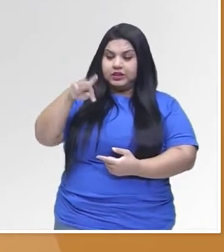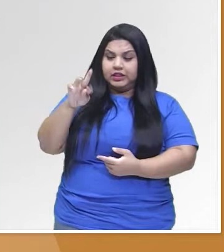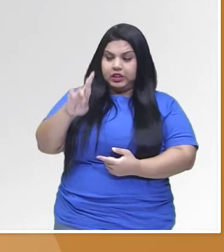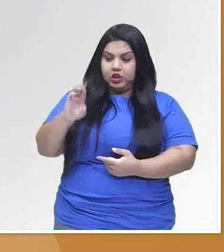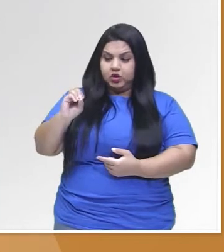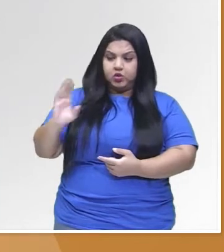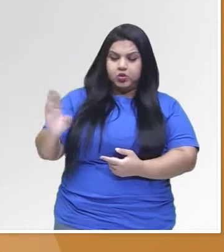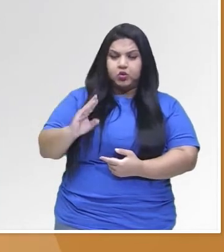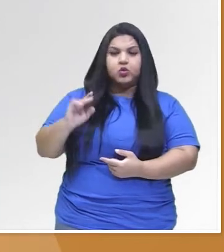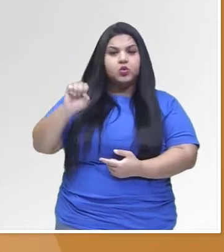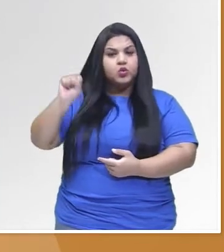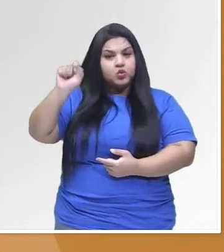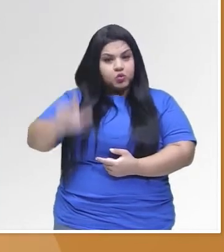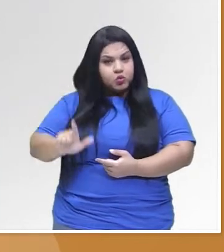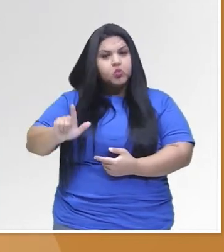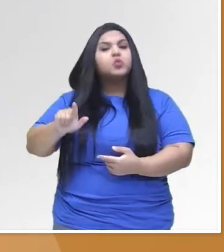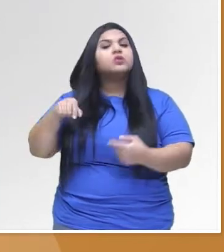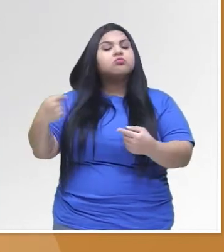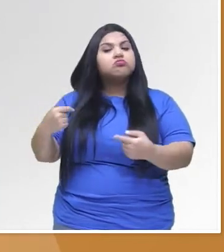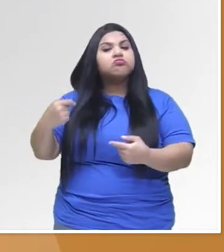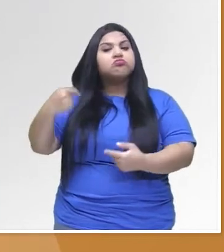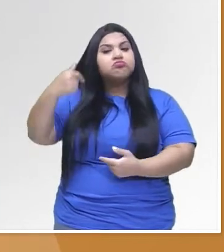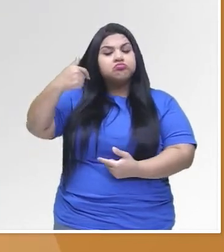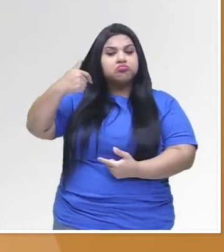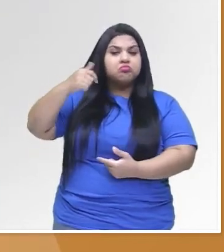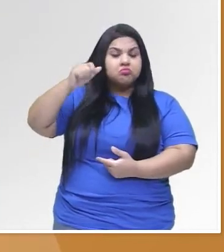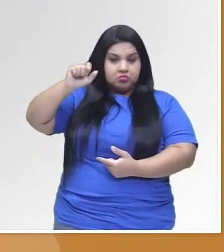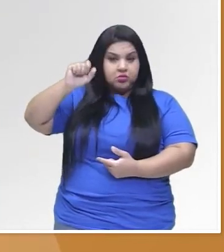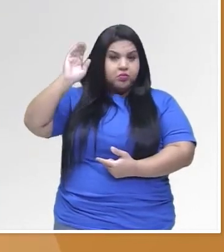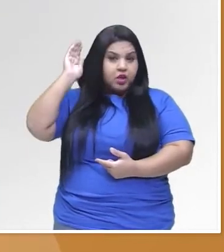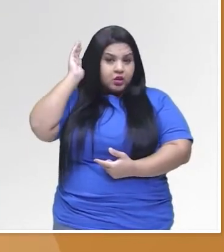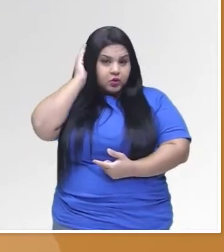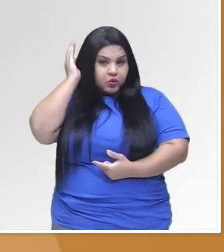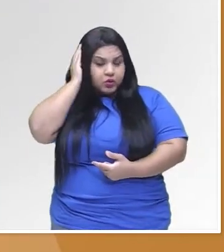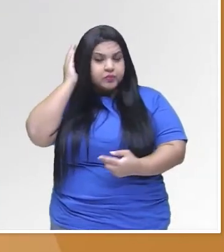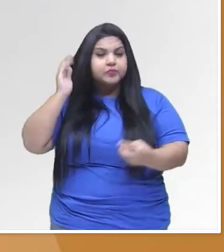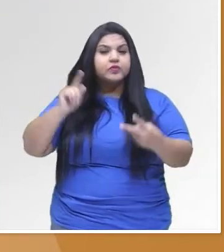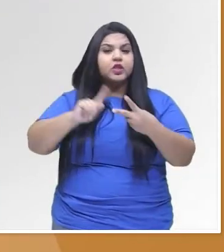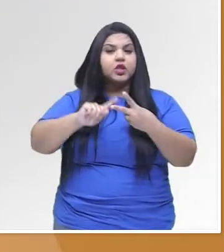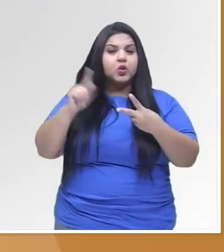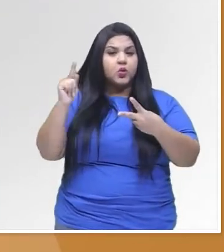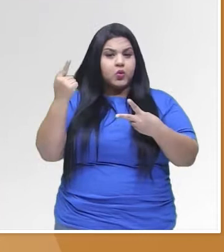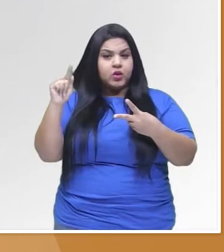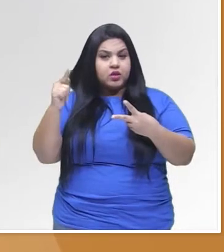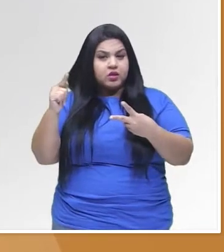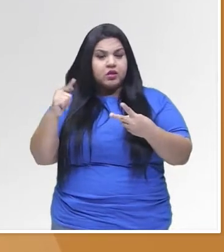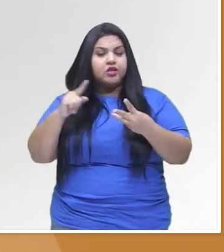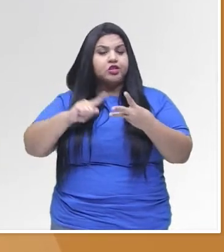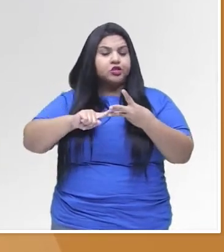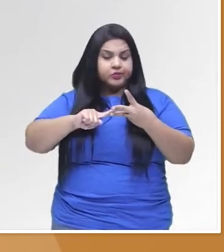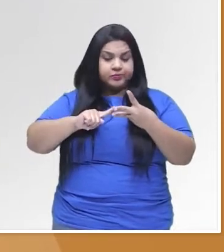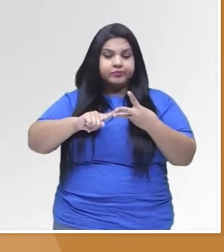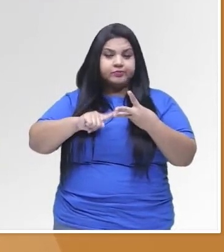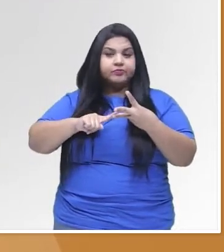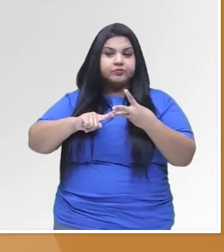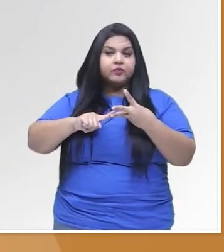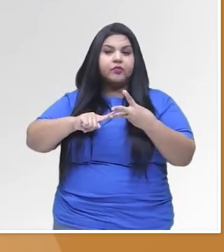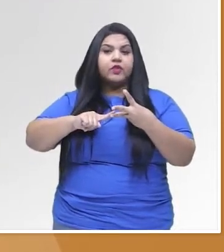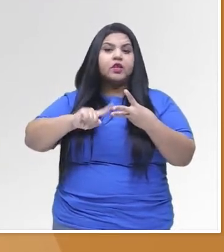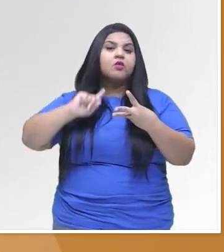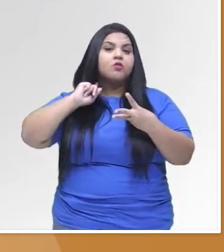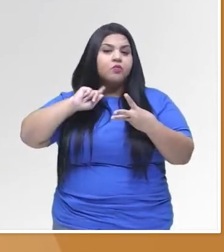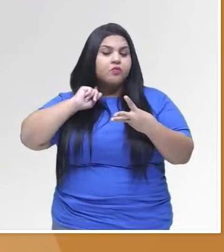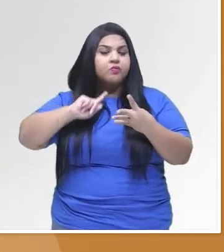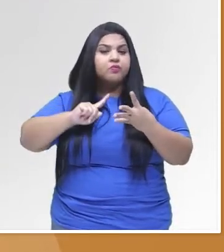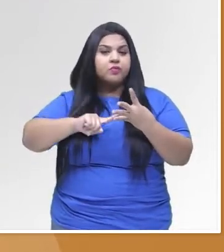Mato Grosso, parte sul, estado de Goiás, o estado de Minas Gerais, Mato Grosso do